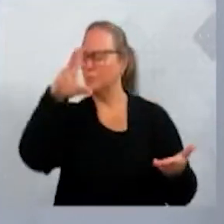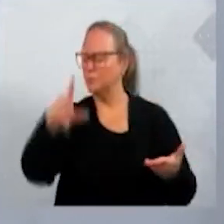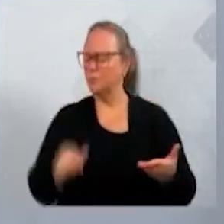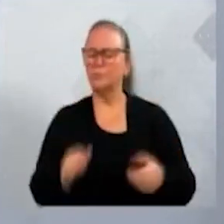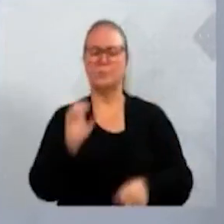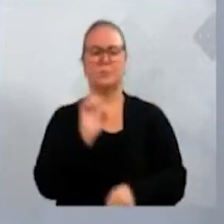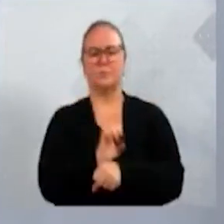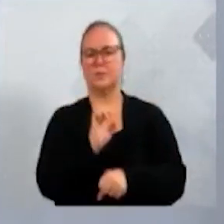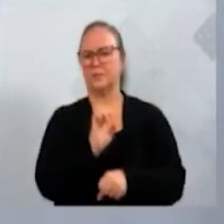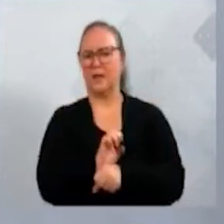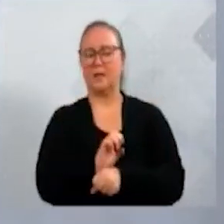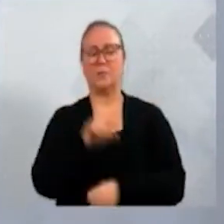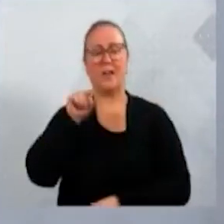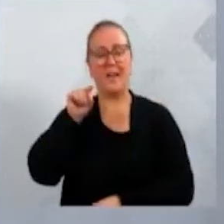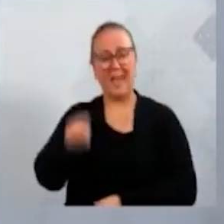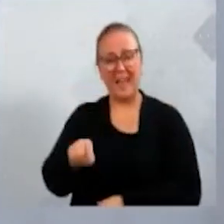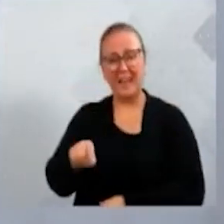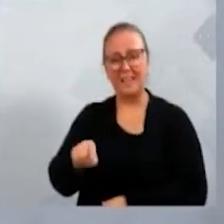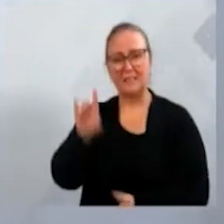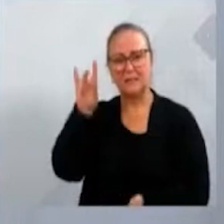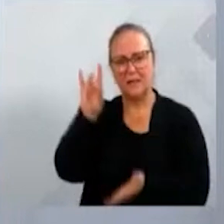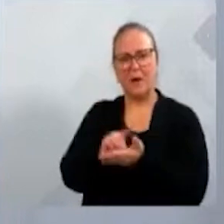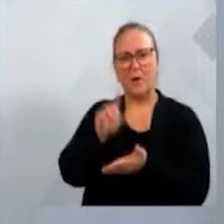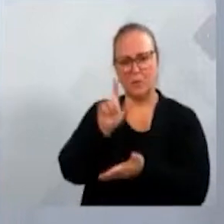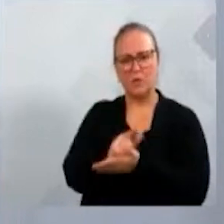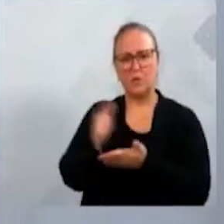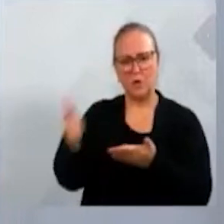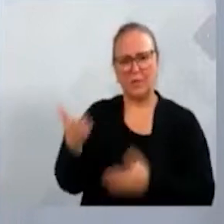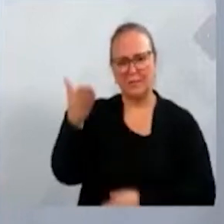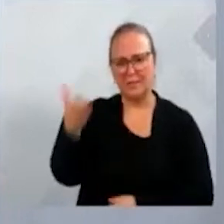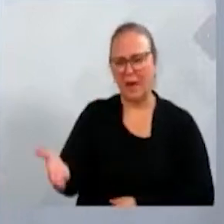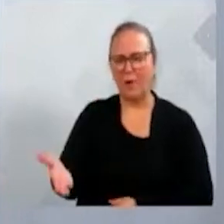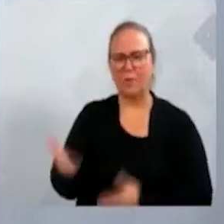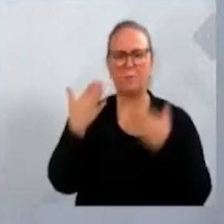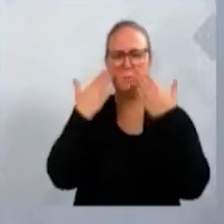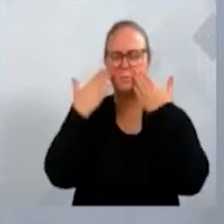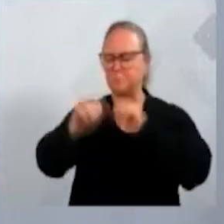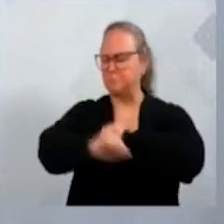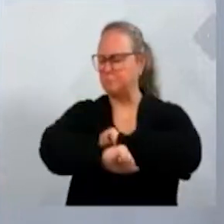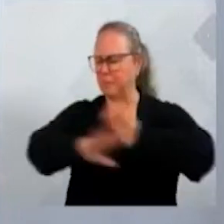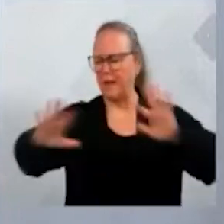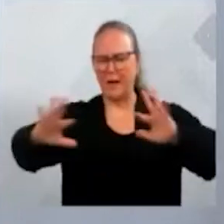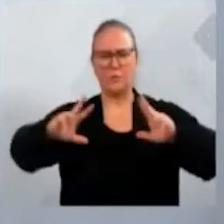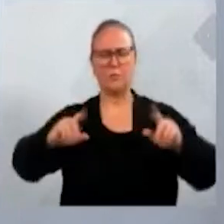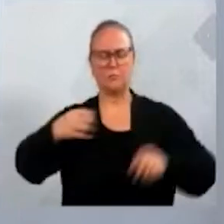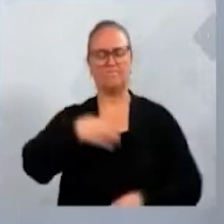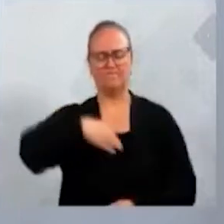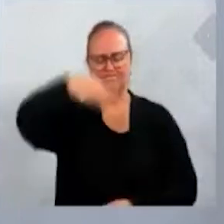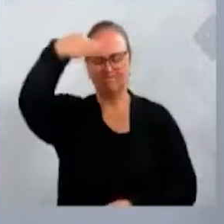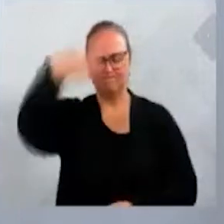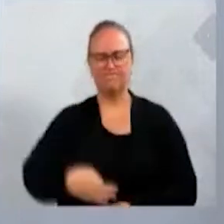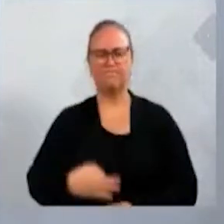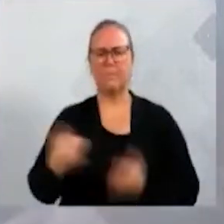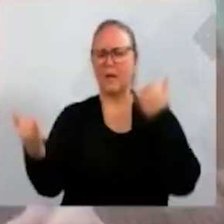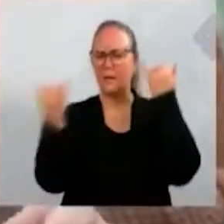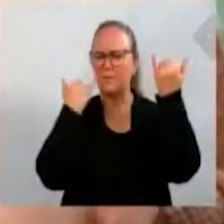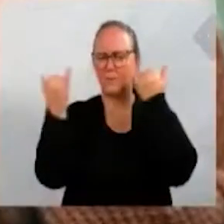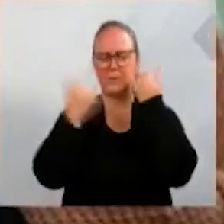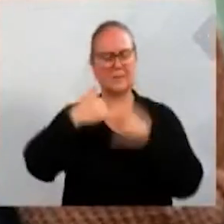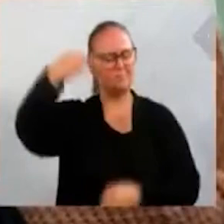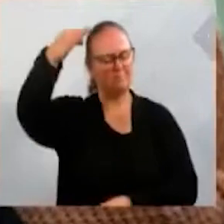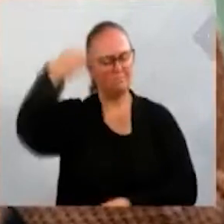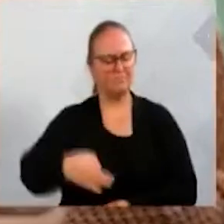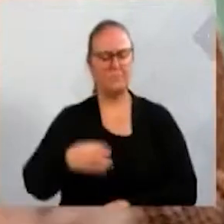Catarina a IMP a imparcialidade de vocês a transparência e o comprometimento de levar a melhor informação pro cidadão